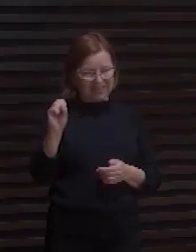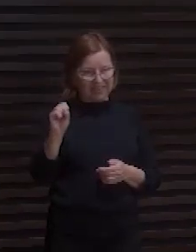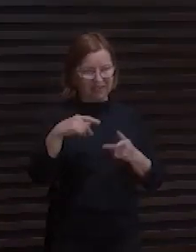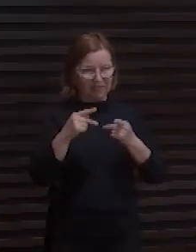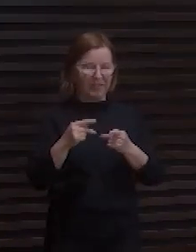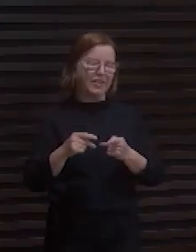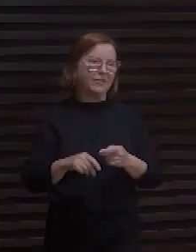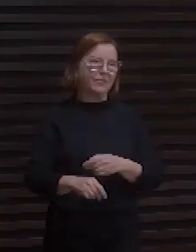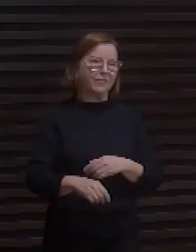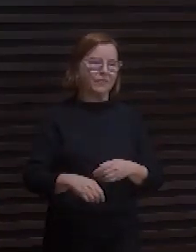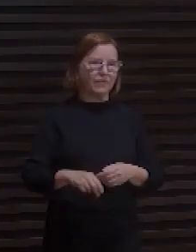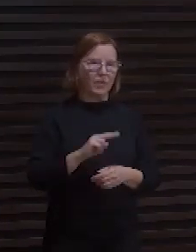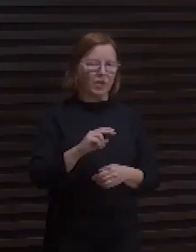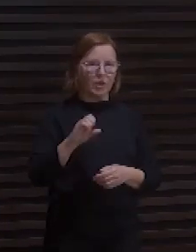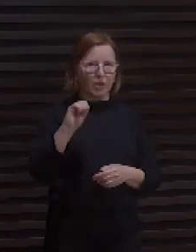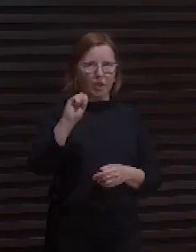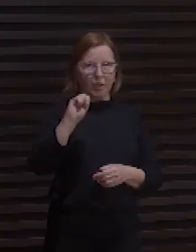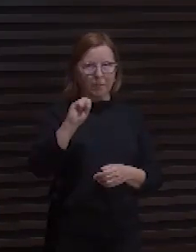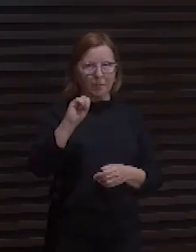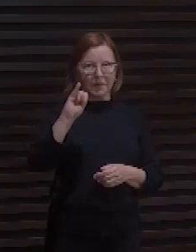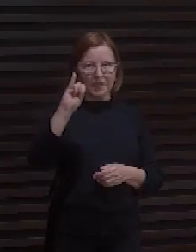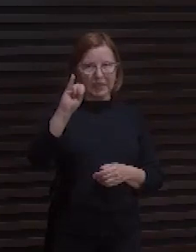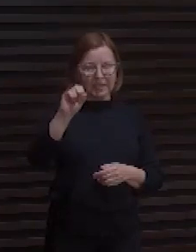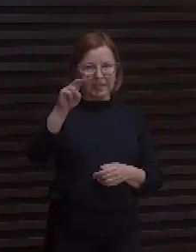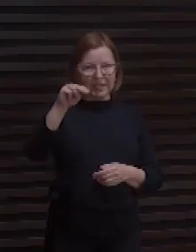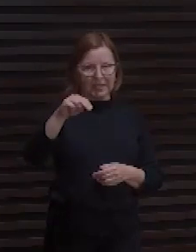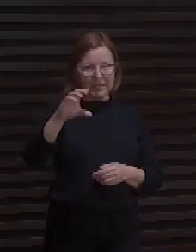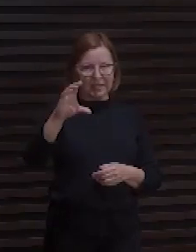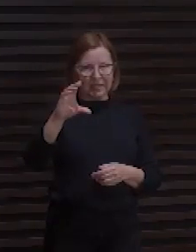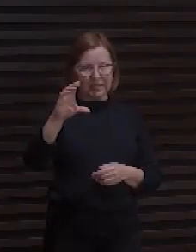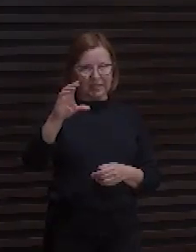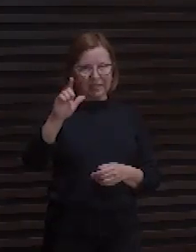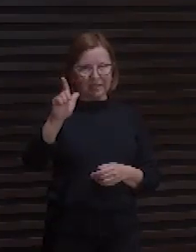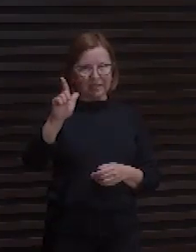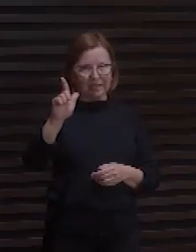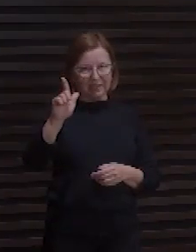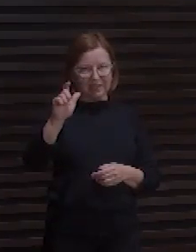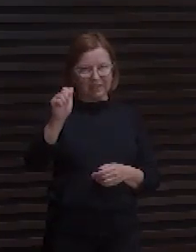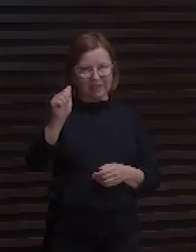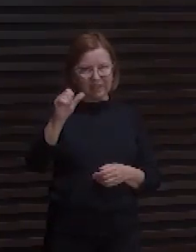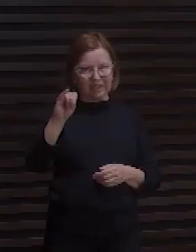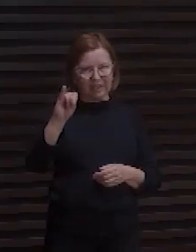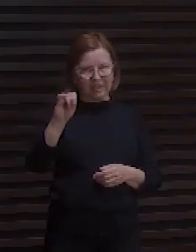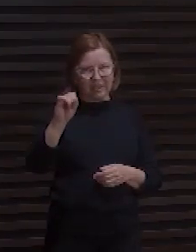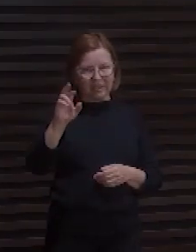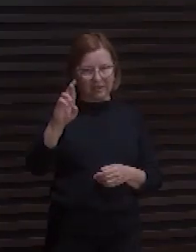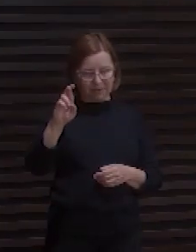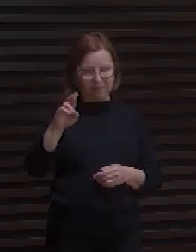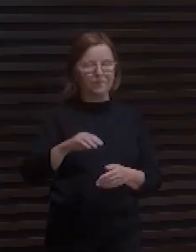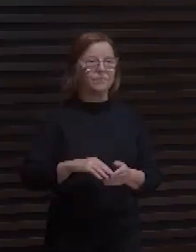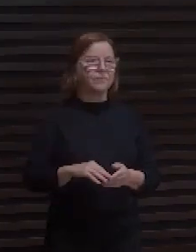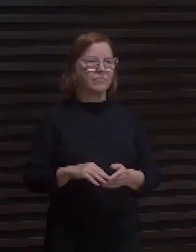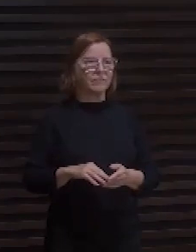Sinclair Ferguson, ele fez, me ajudou bastante, e eu queria repassar isso para vocês. Ele